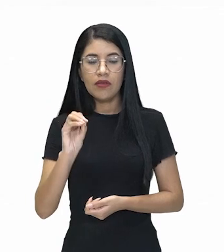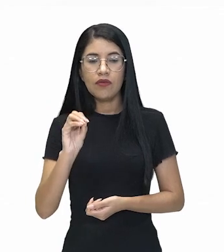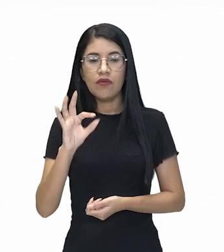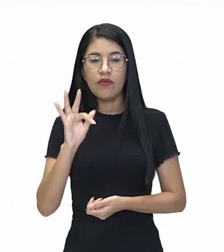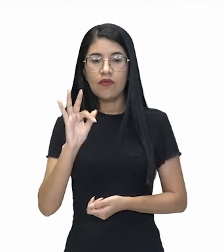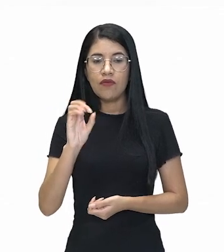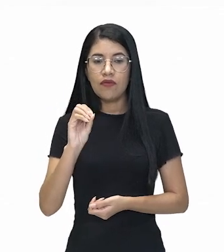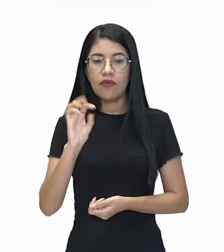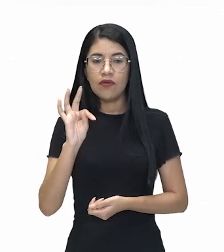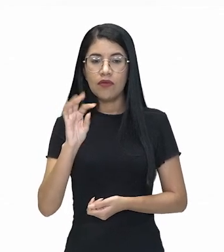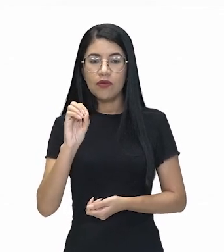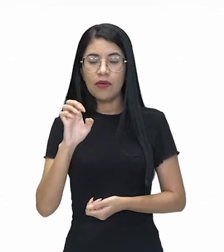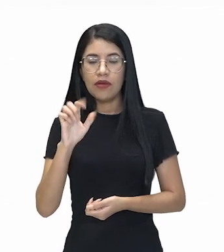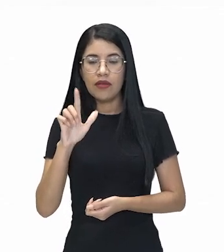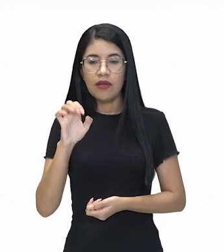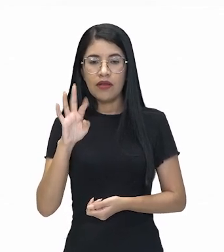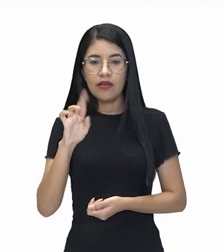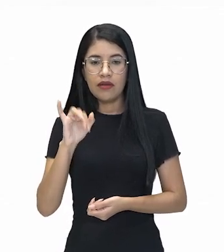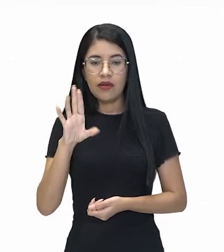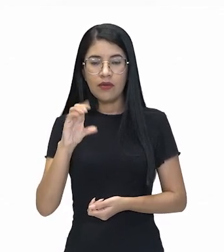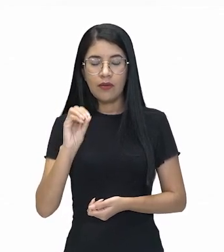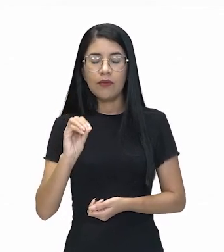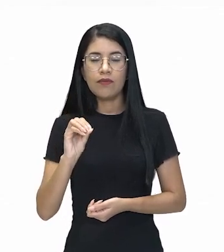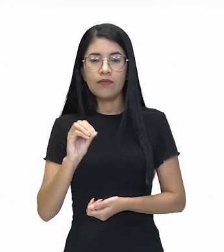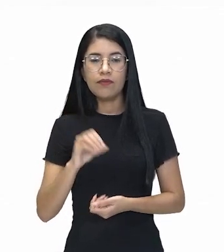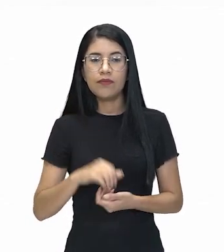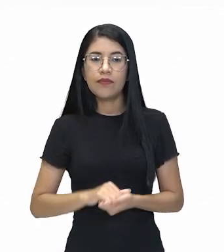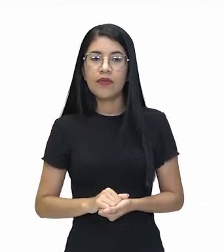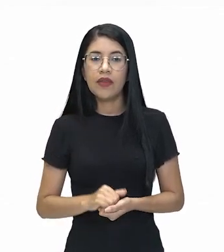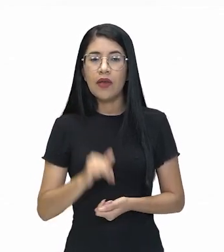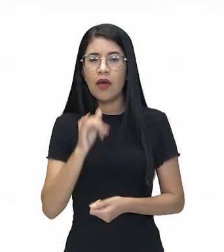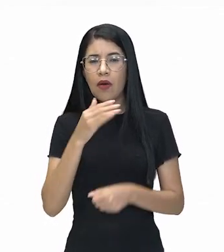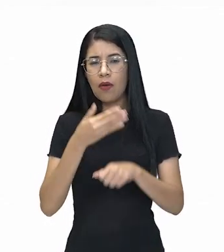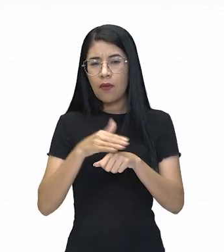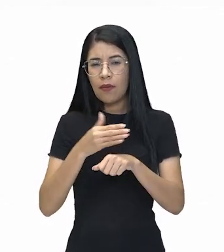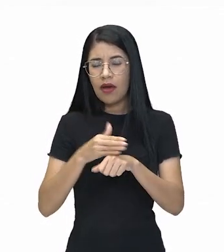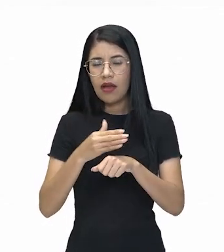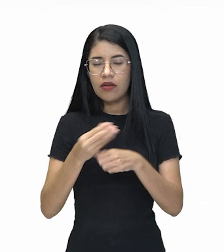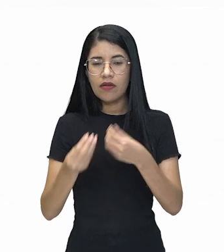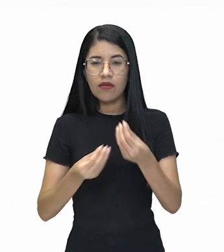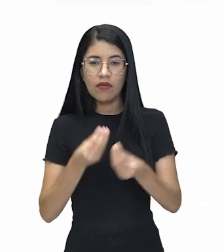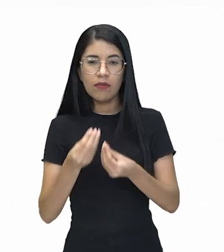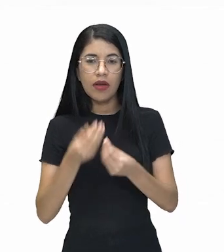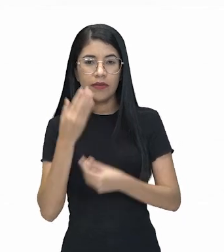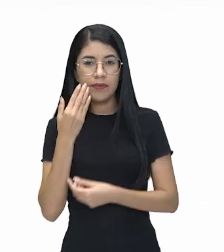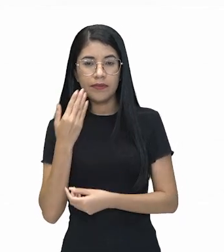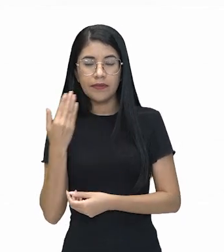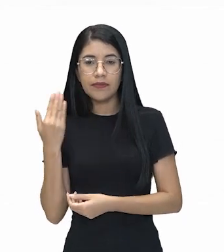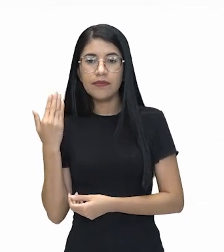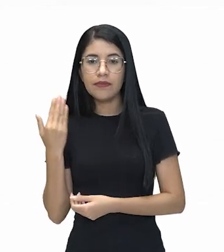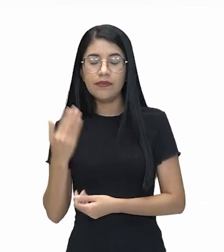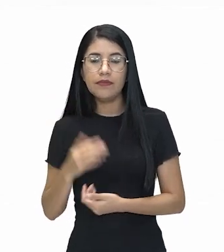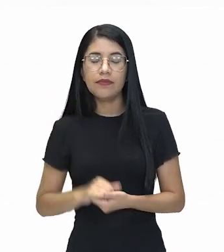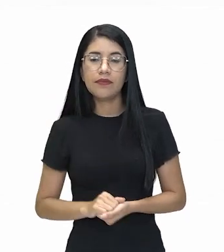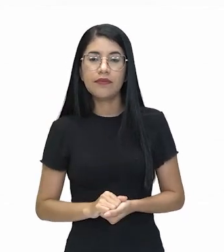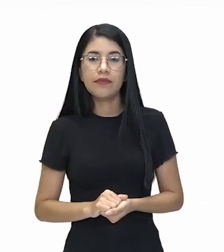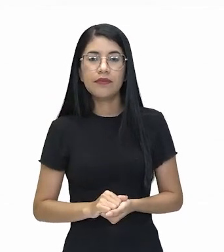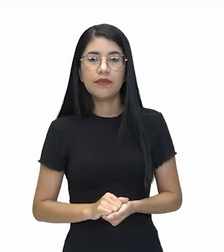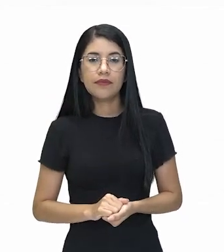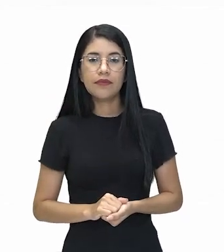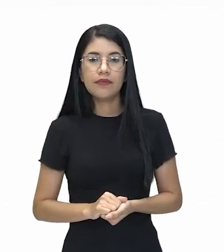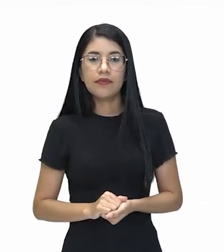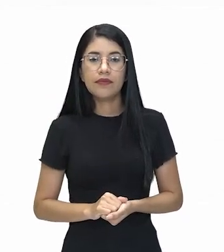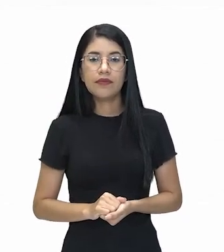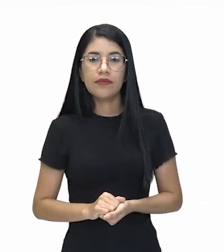simulador para tu identificar o efeito fotoelétrico acontecendo na prática. Dá só uma olhada aí no